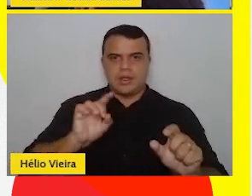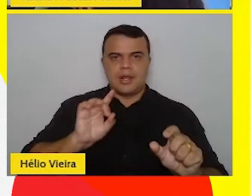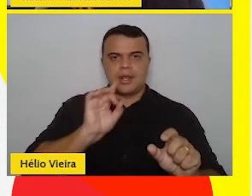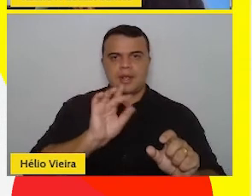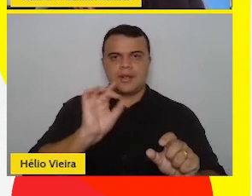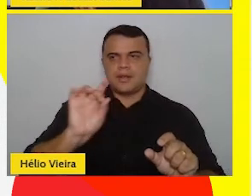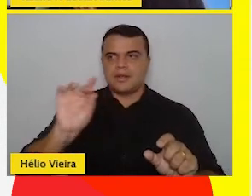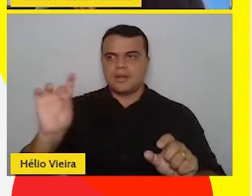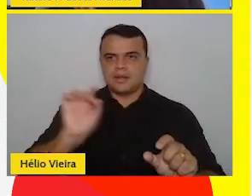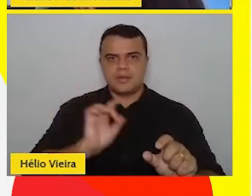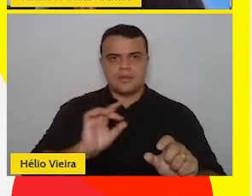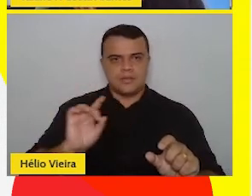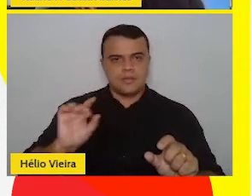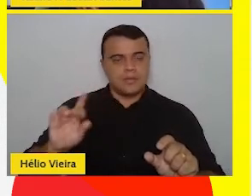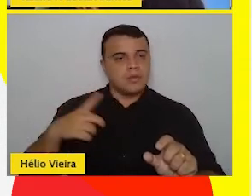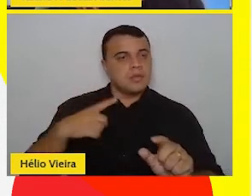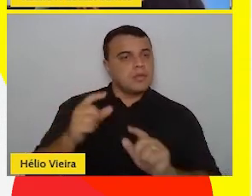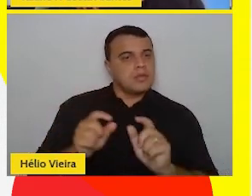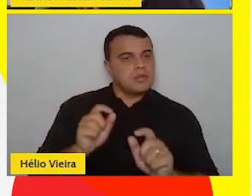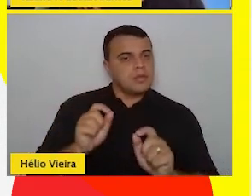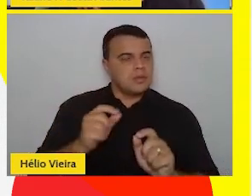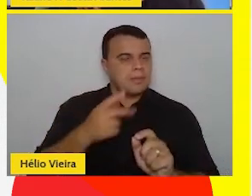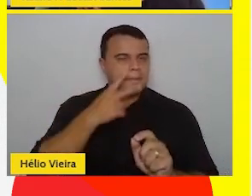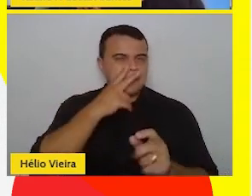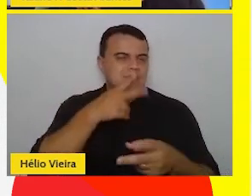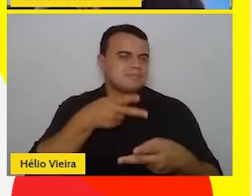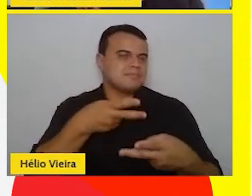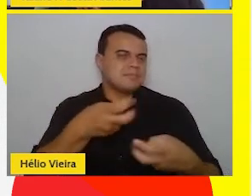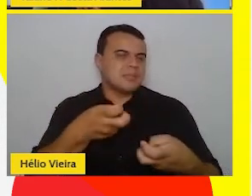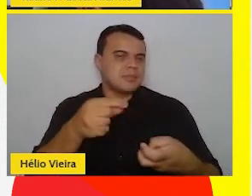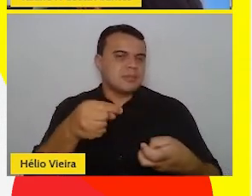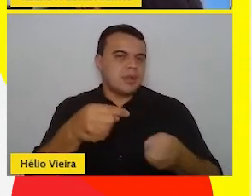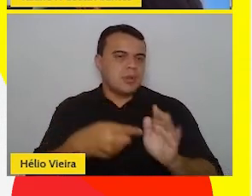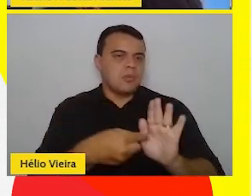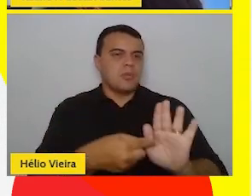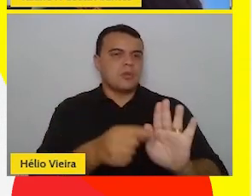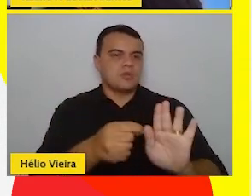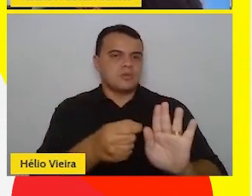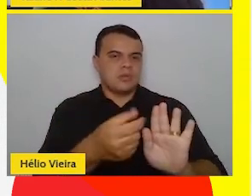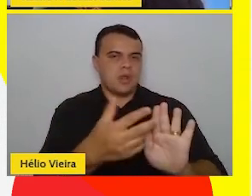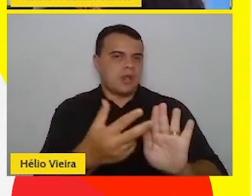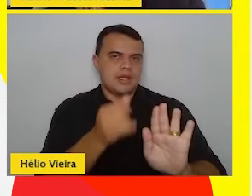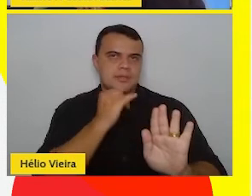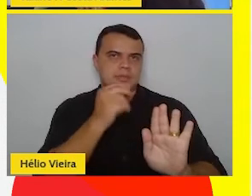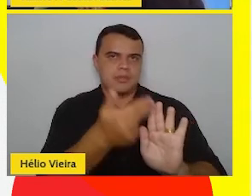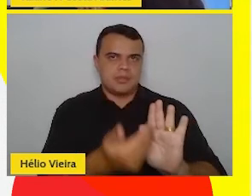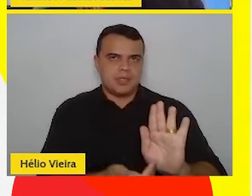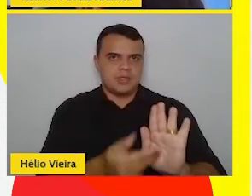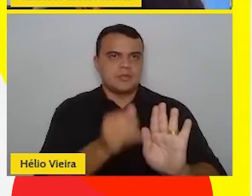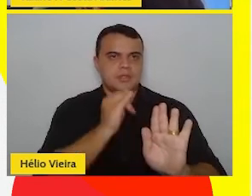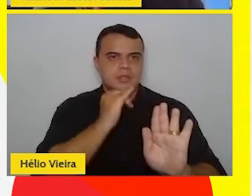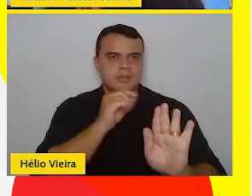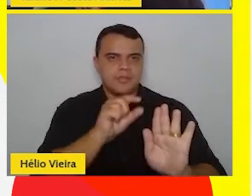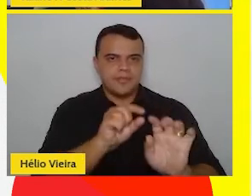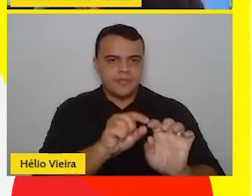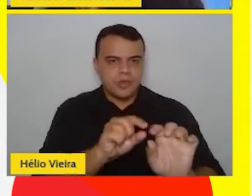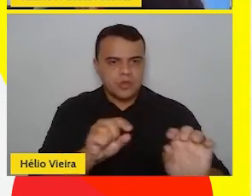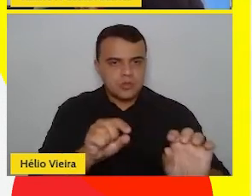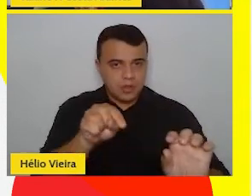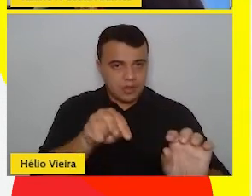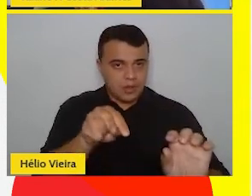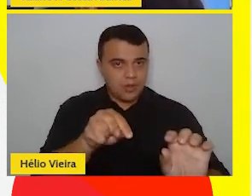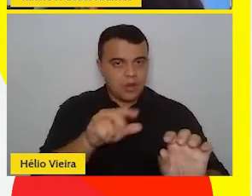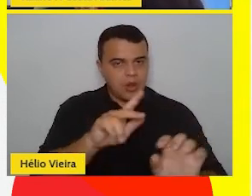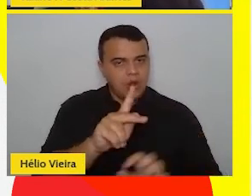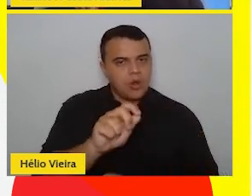traz um aspecto para a obra. Por exemplo, a linha horizontal, ela traz